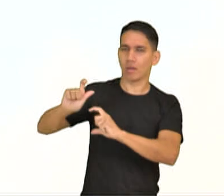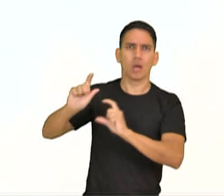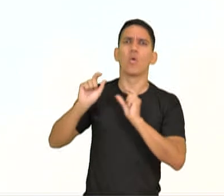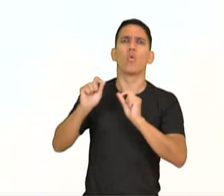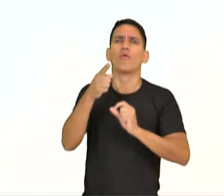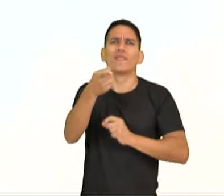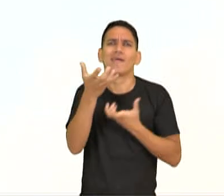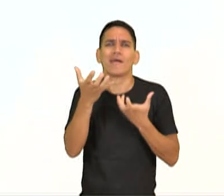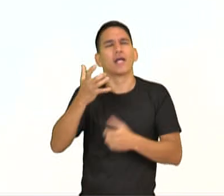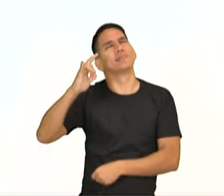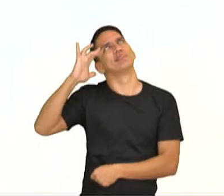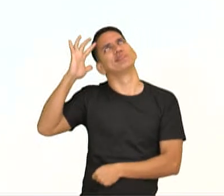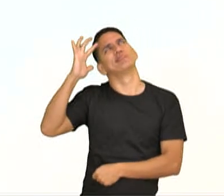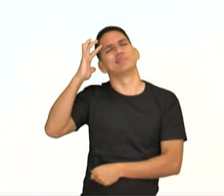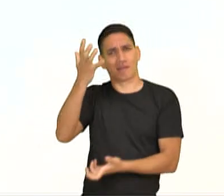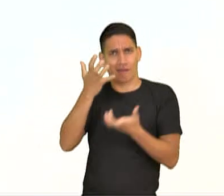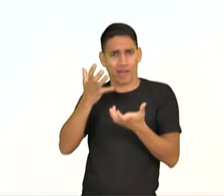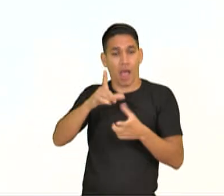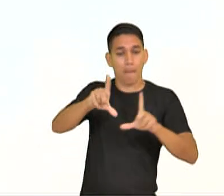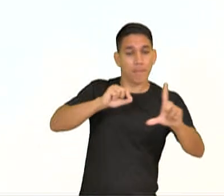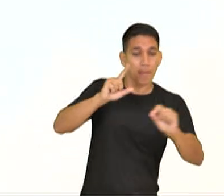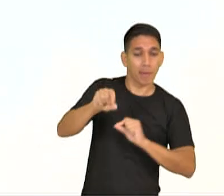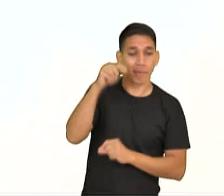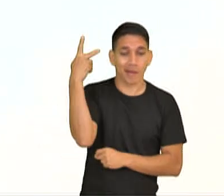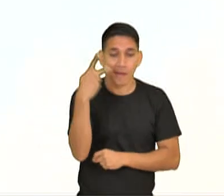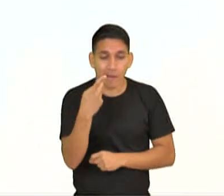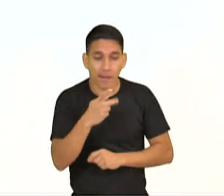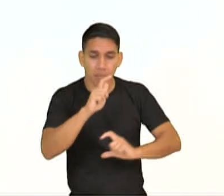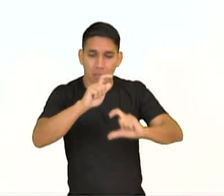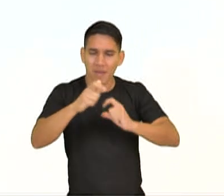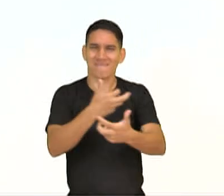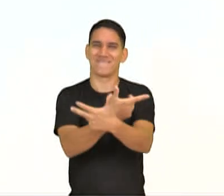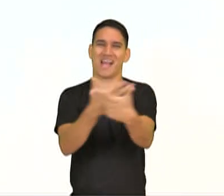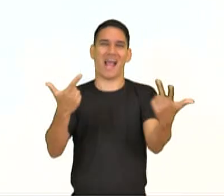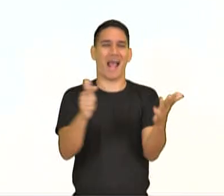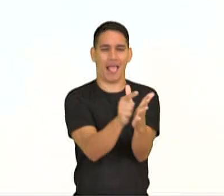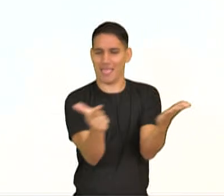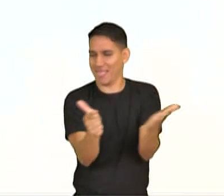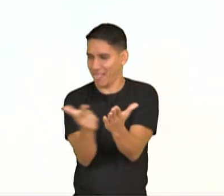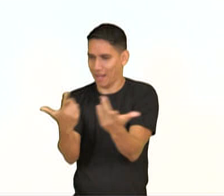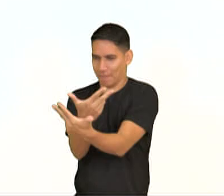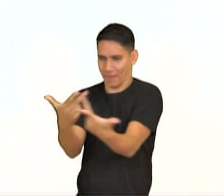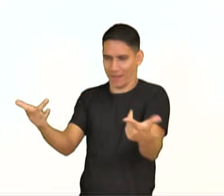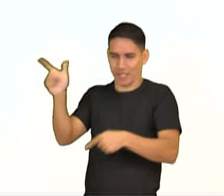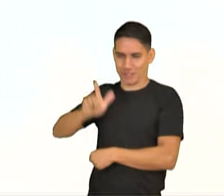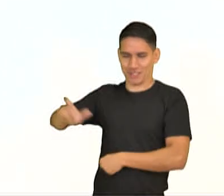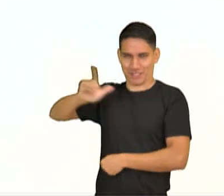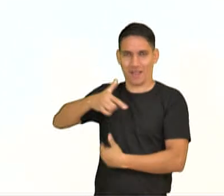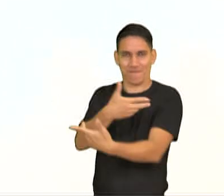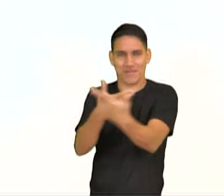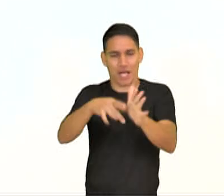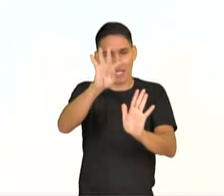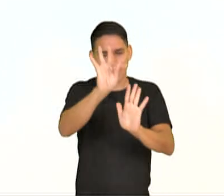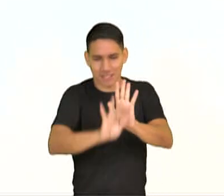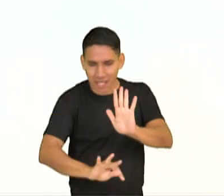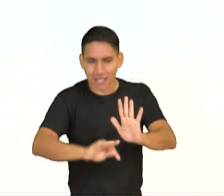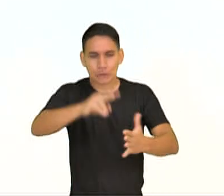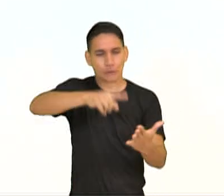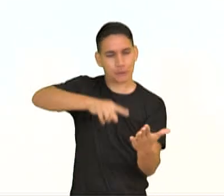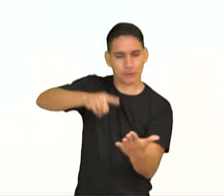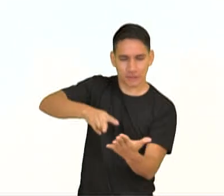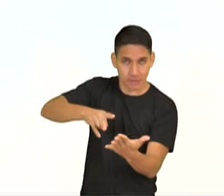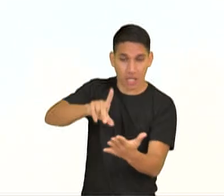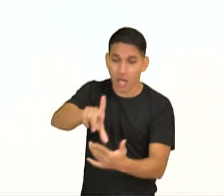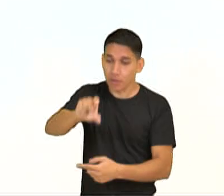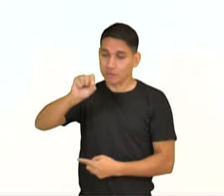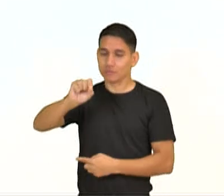que você tem em mente quando você seleciona, diante de tantos livros literários, tantos textos para leitura, uma história em